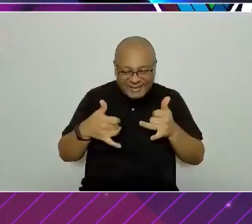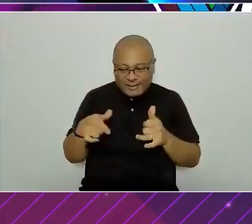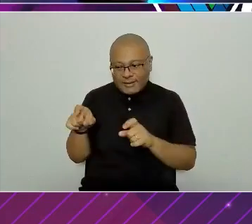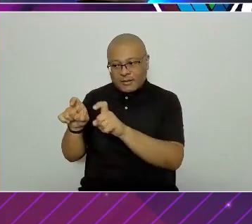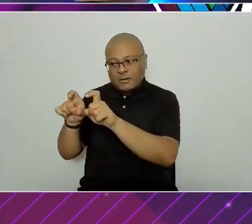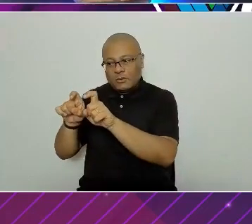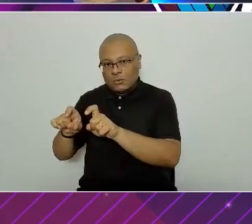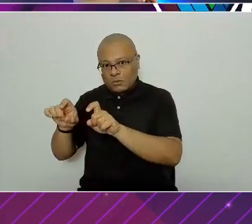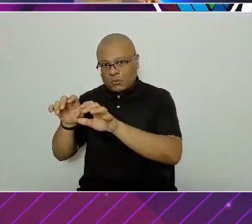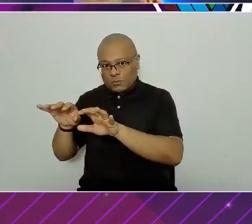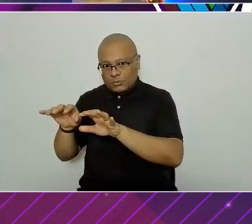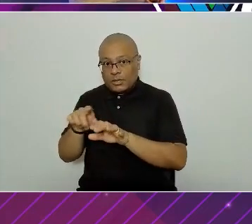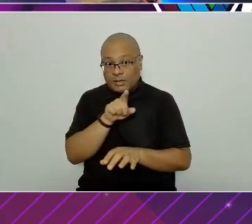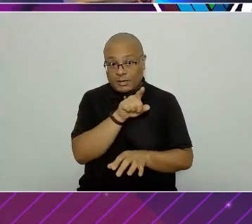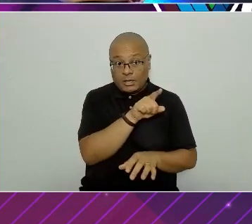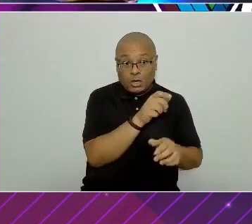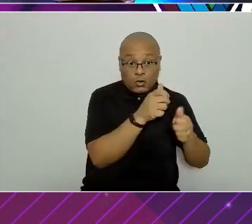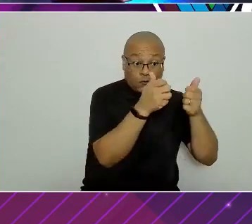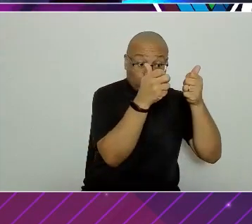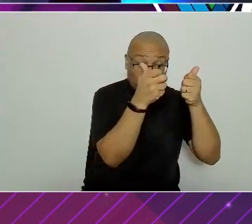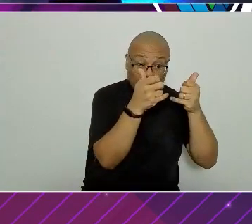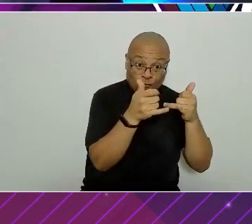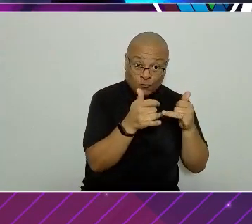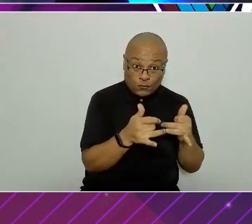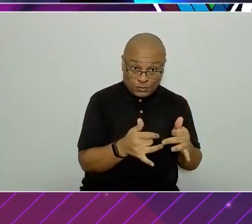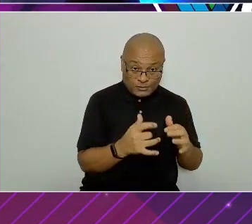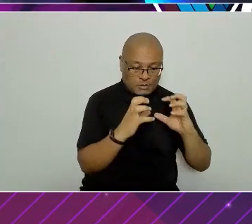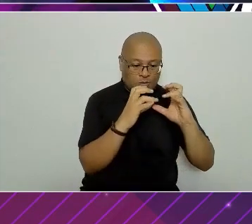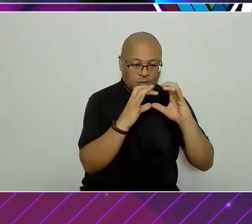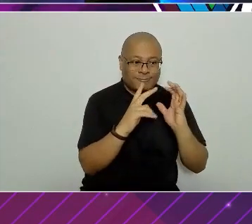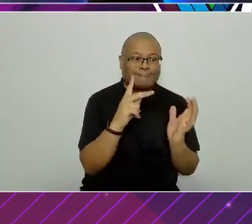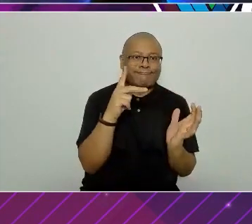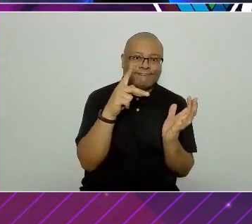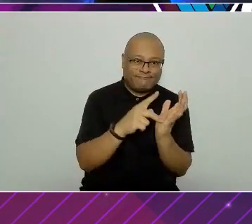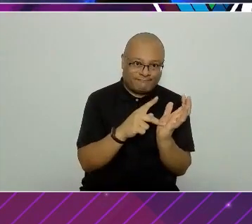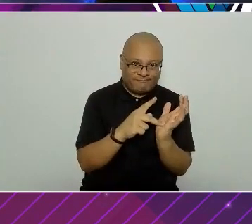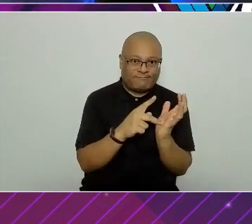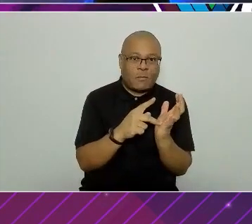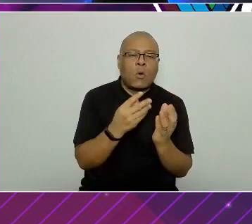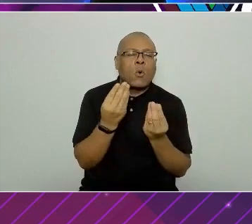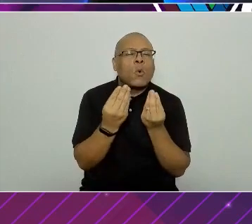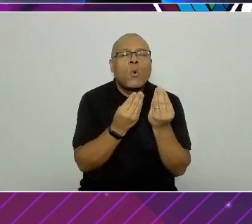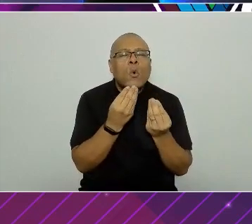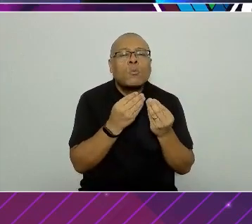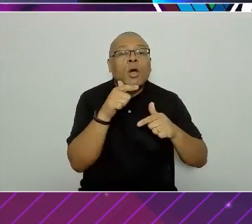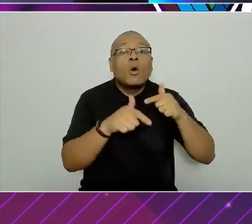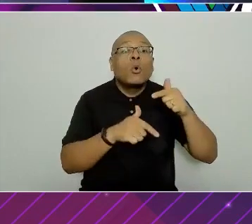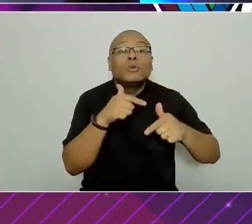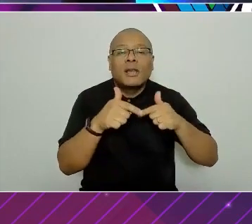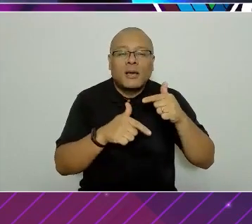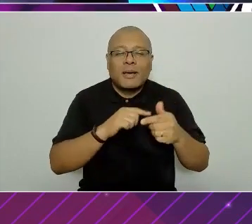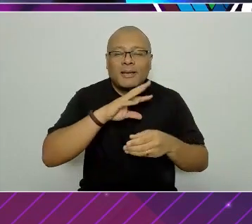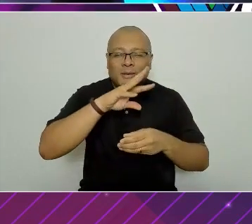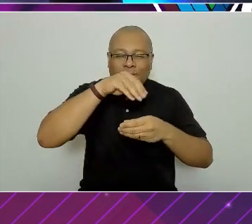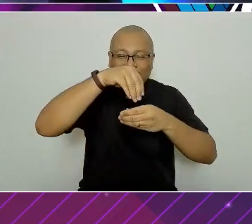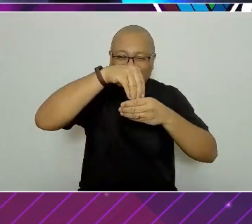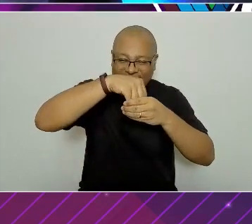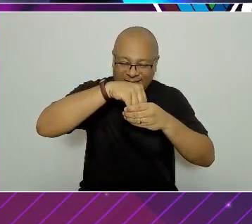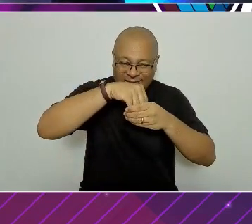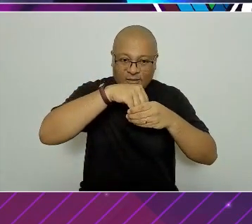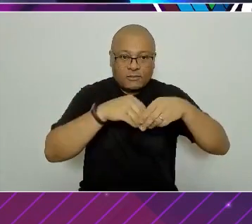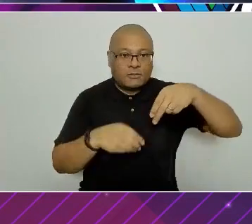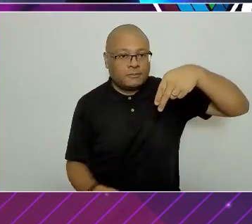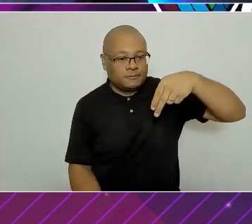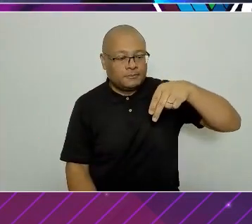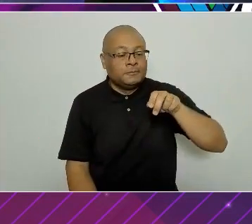eu também quero destrinchar com vocês uma rede neural dentro especificamente dos neurônios, né, que